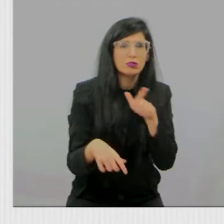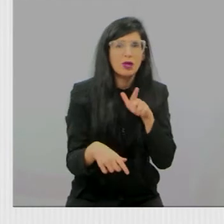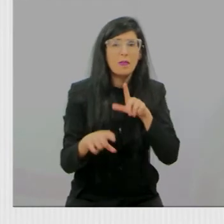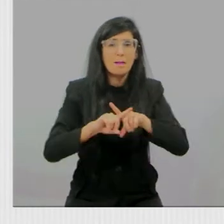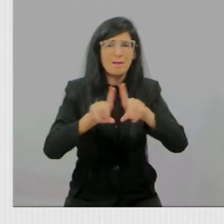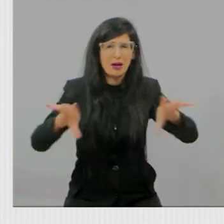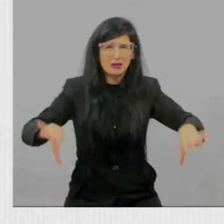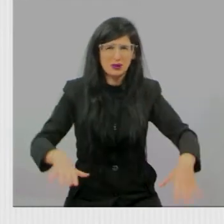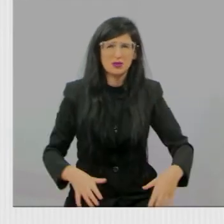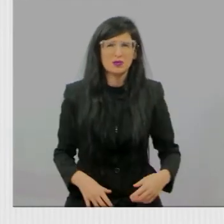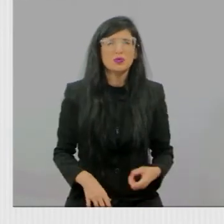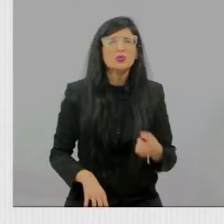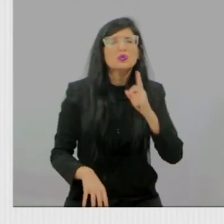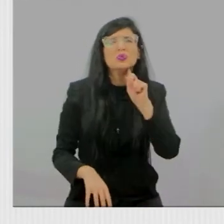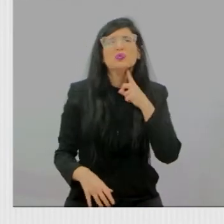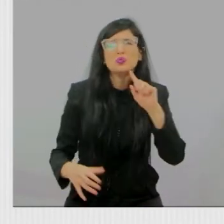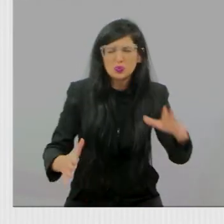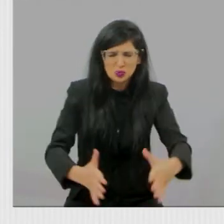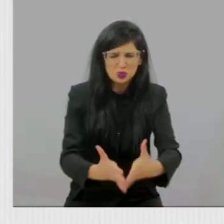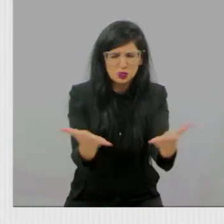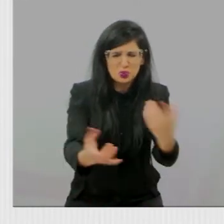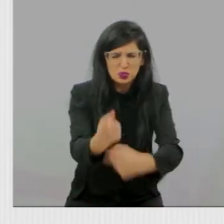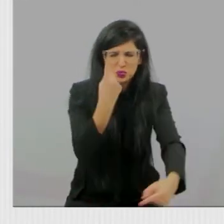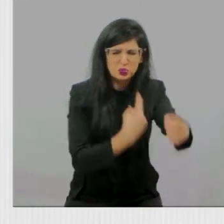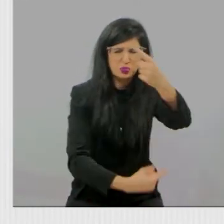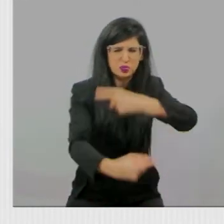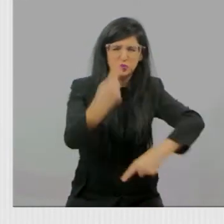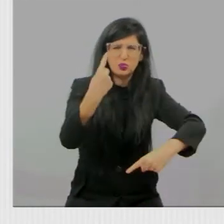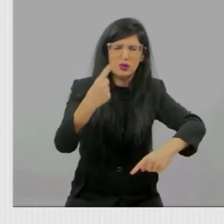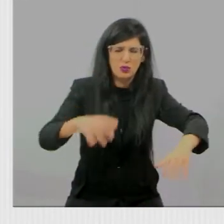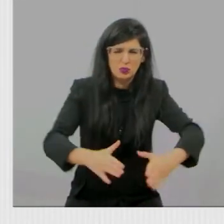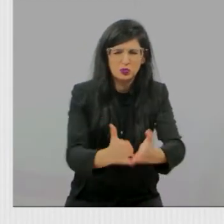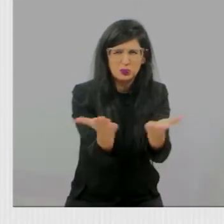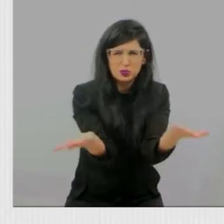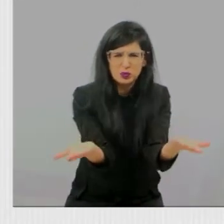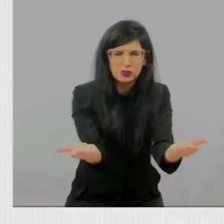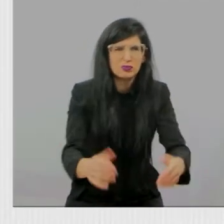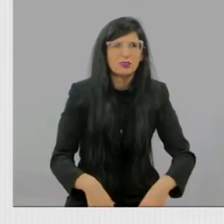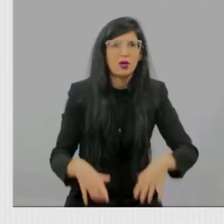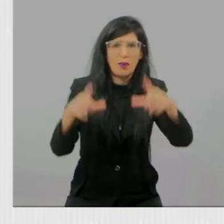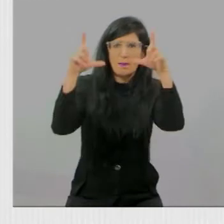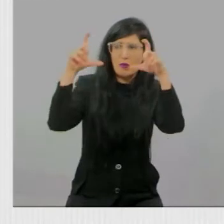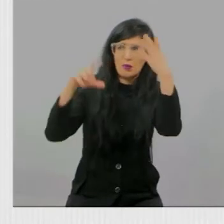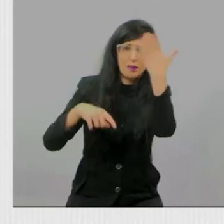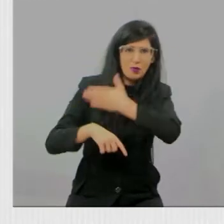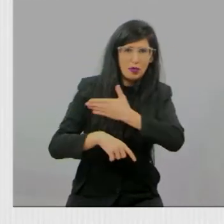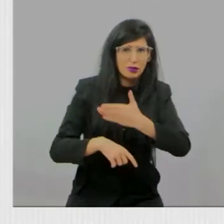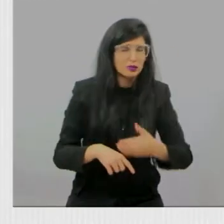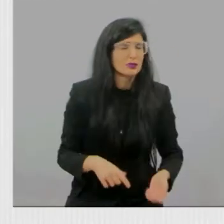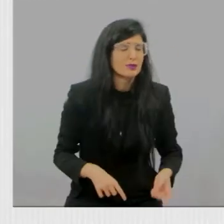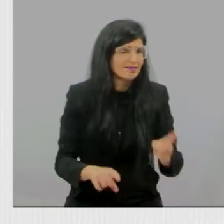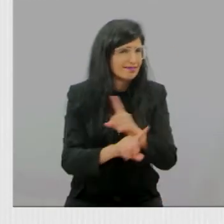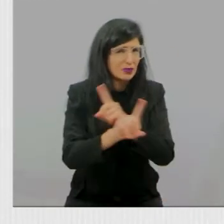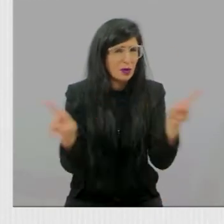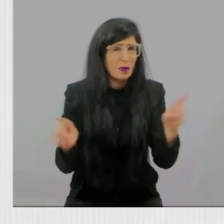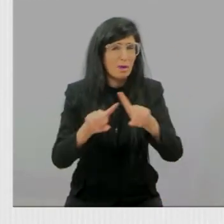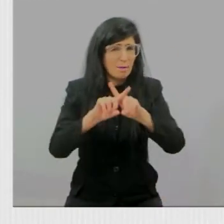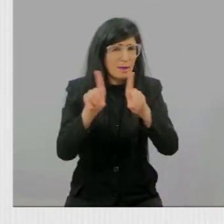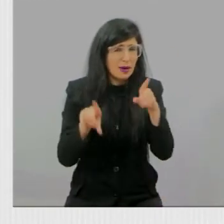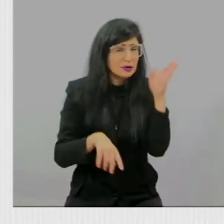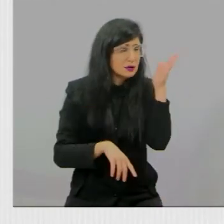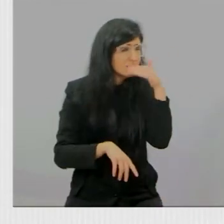porque eu fui lá, as fotos não mostram. O próximo slide, por favor. A foto não mostra o odor, o mau